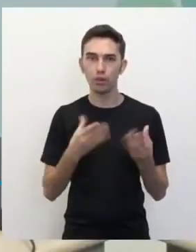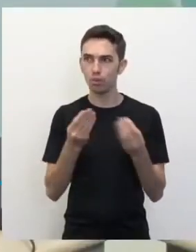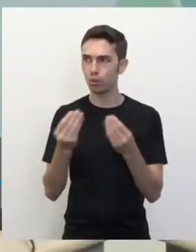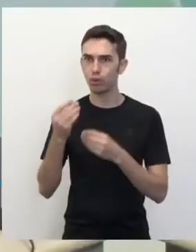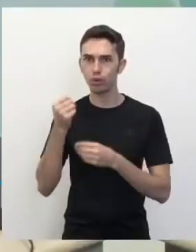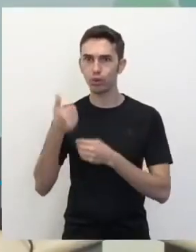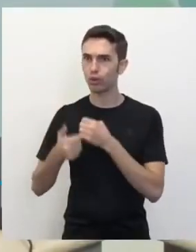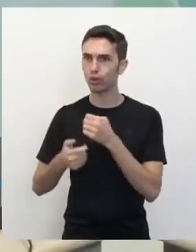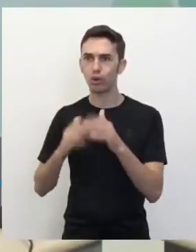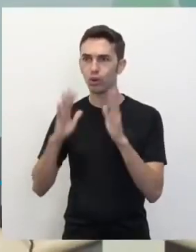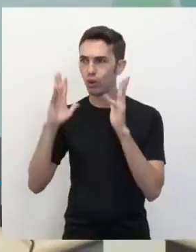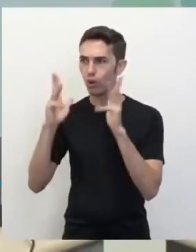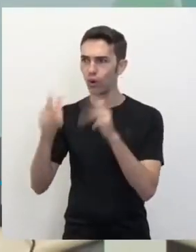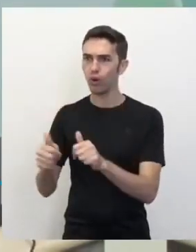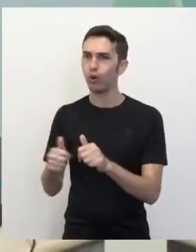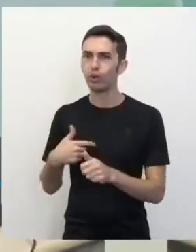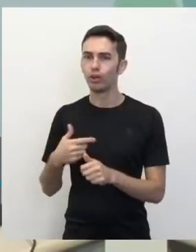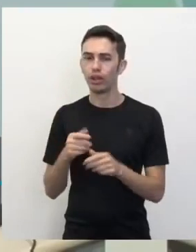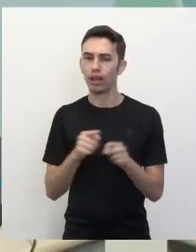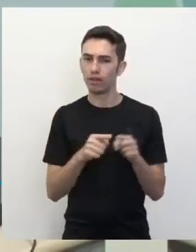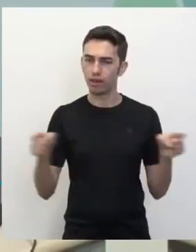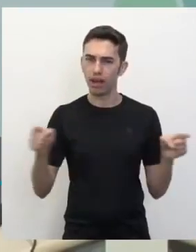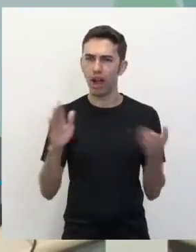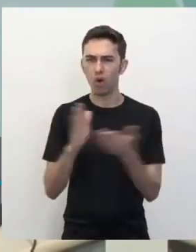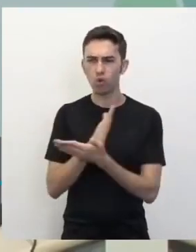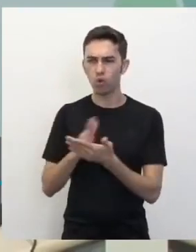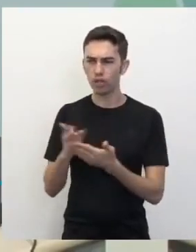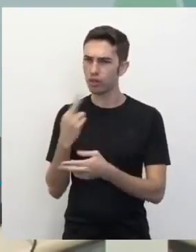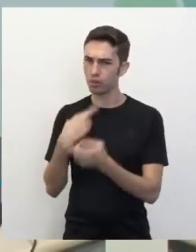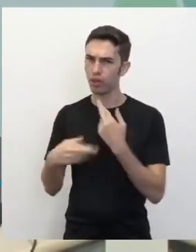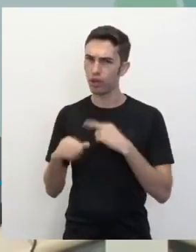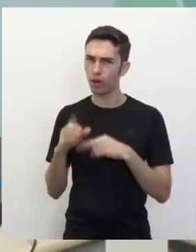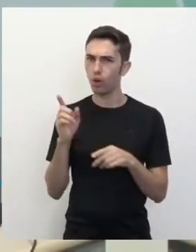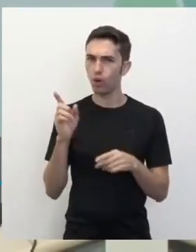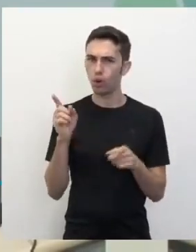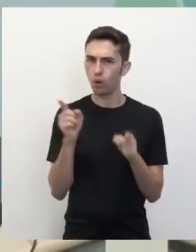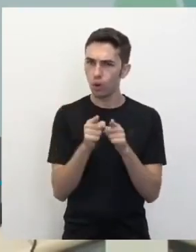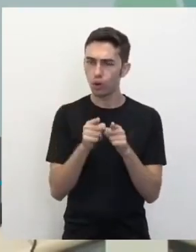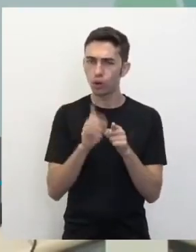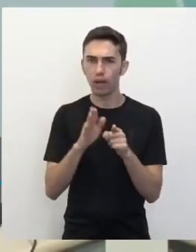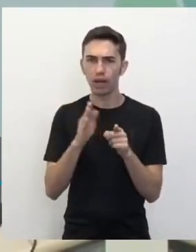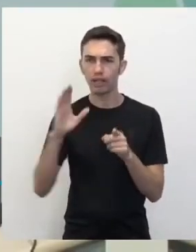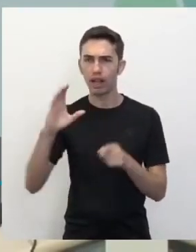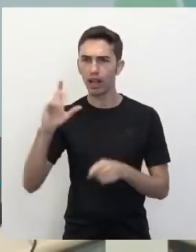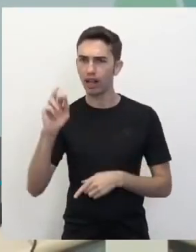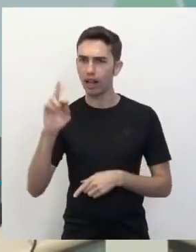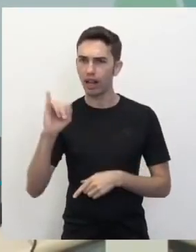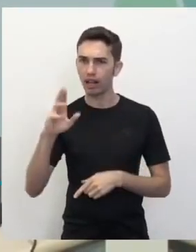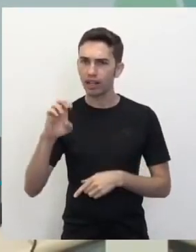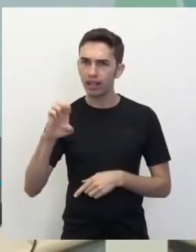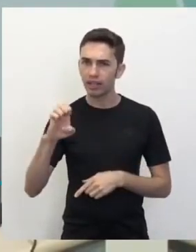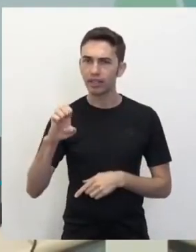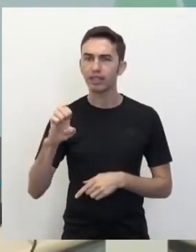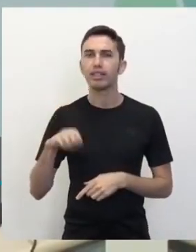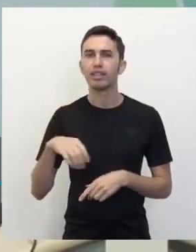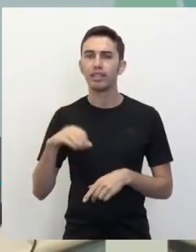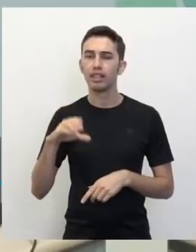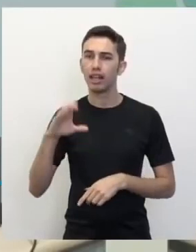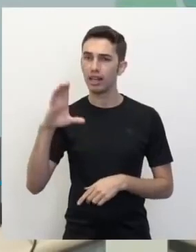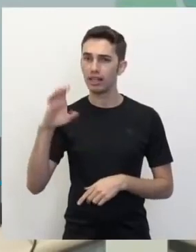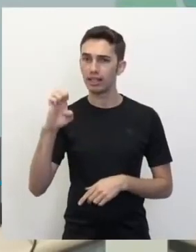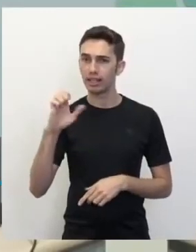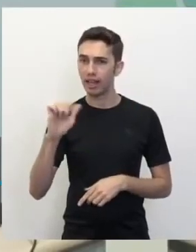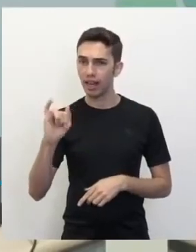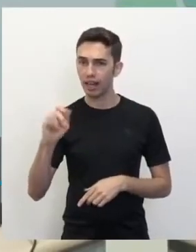ó. Eu encontrei alguns curtos, mas chovendo longo aqui, ó. Clarice, professora Célia